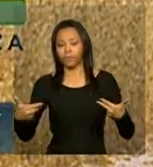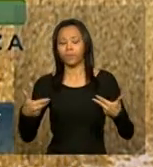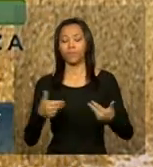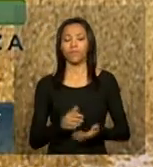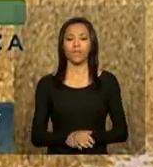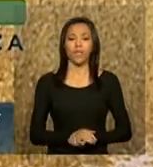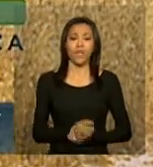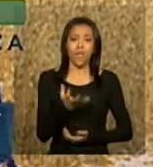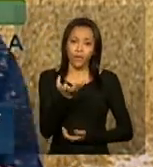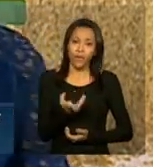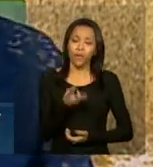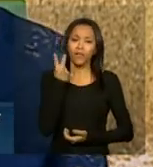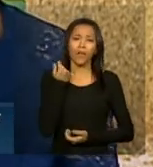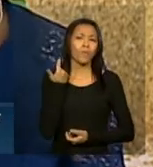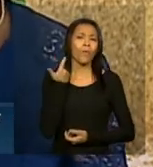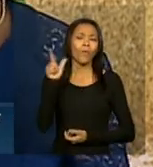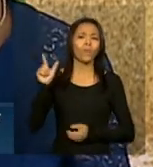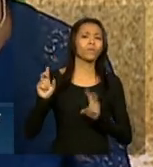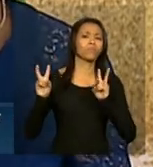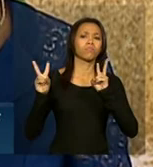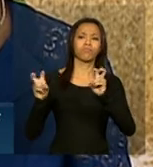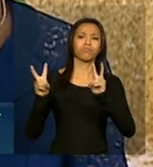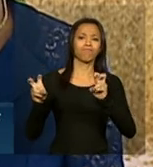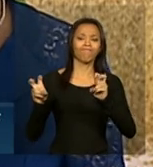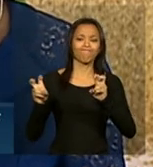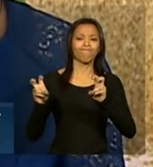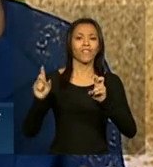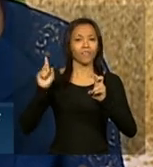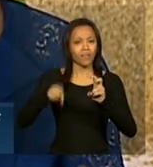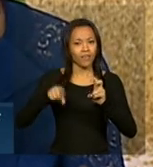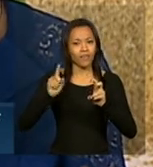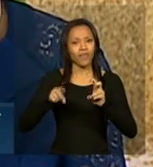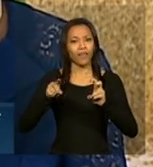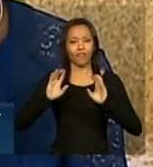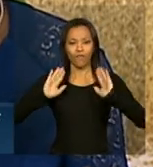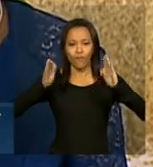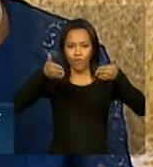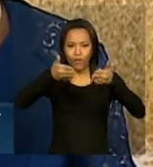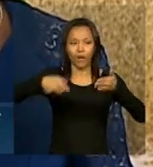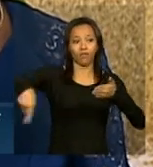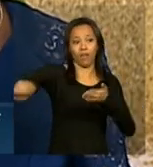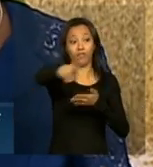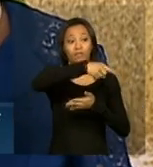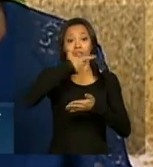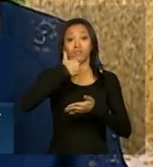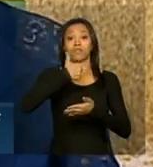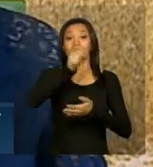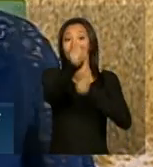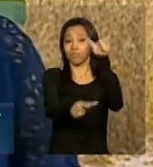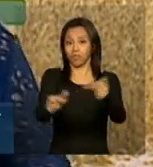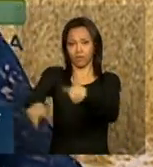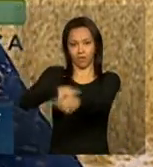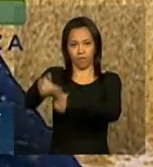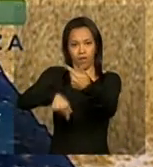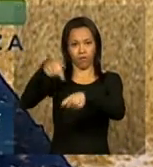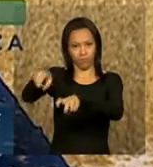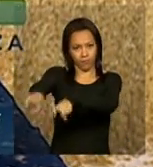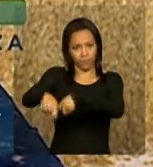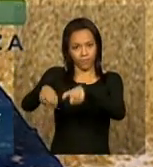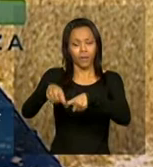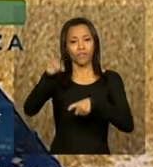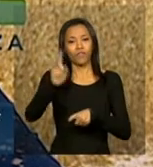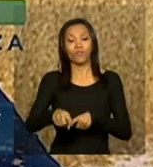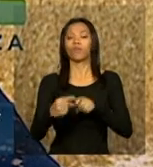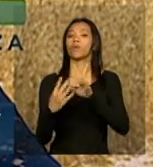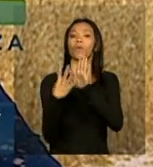mencionar uma outra questão que diz respeito diretamente aos produtores, que foi o modelo